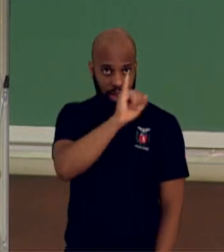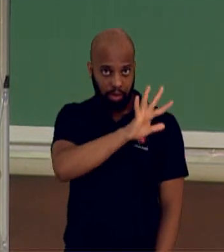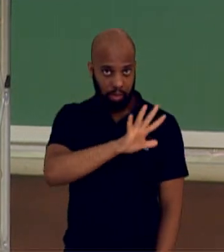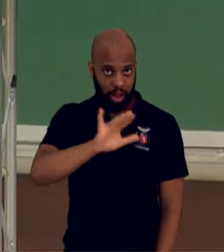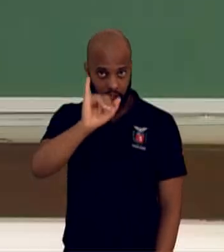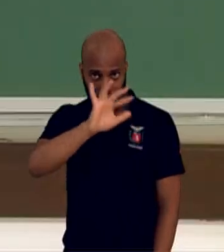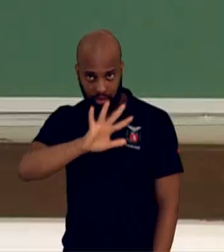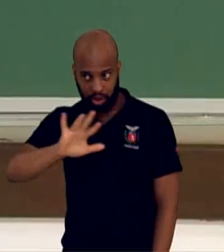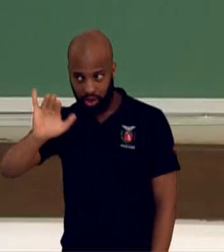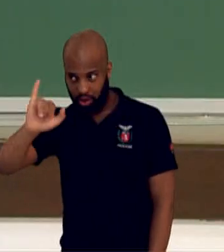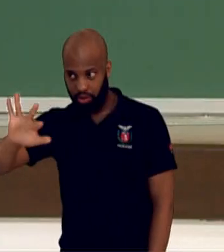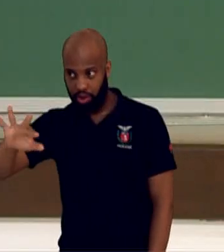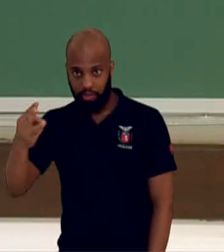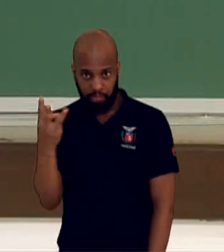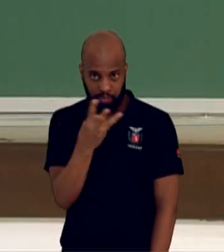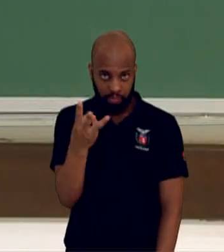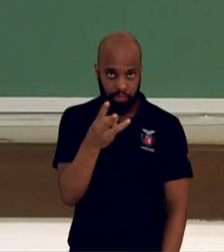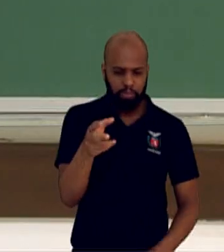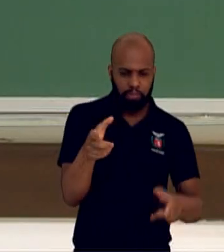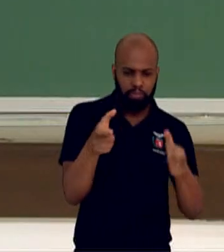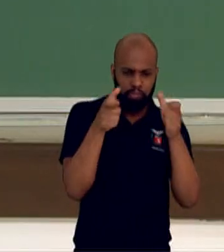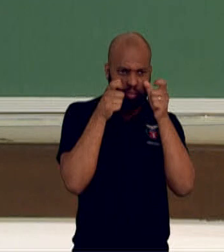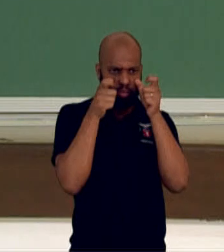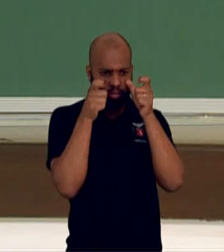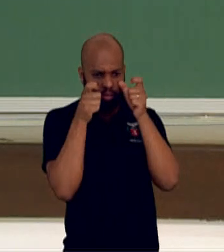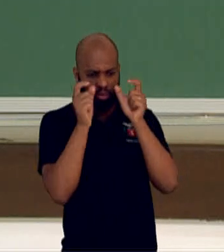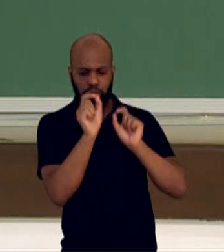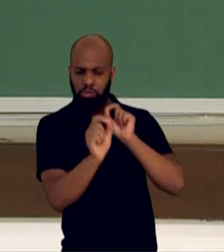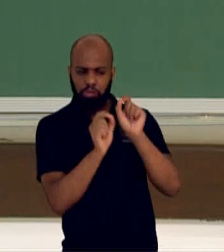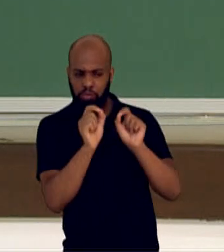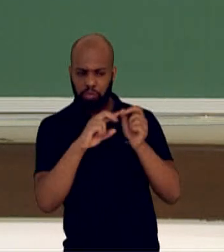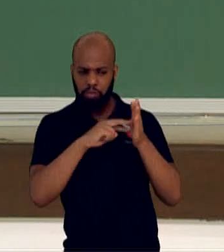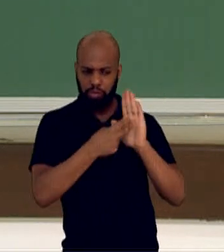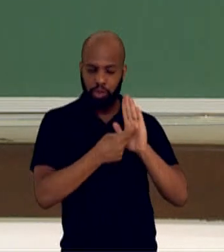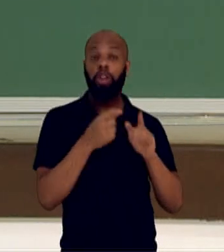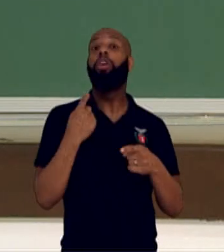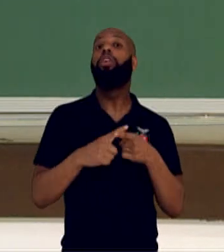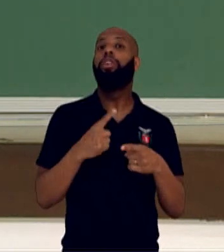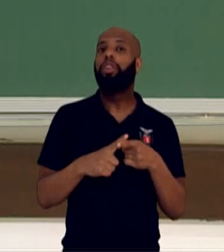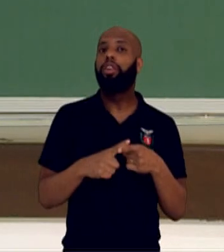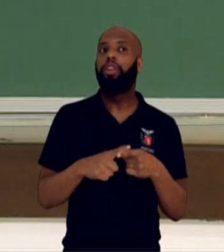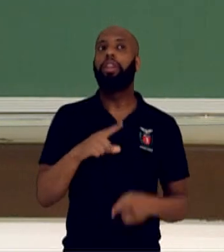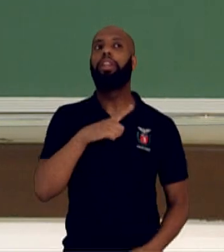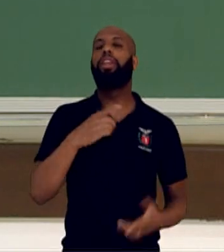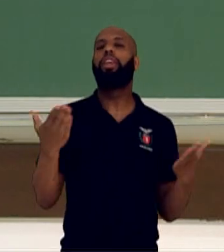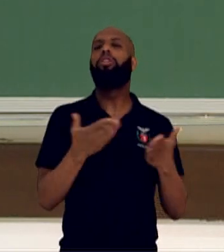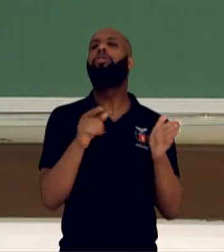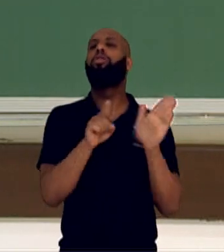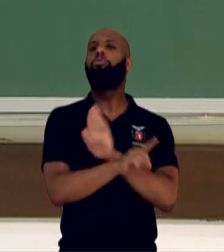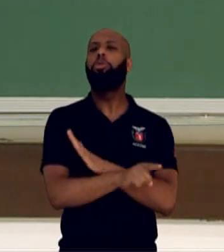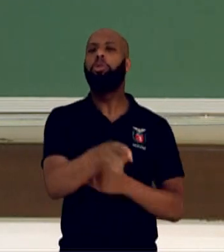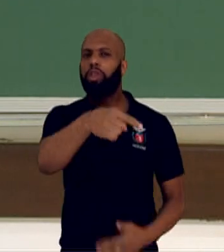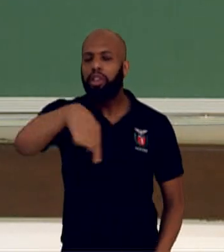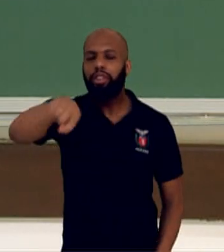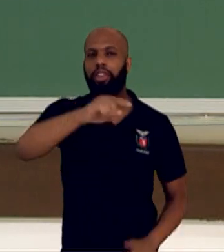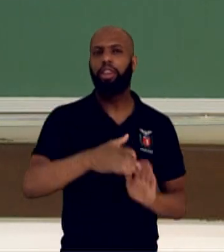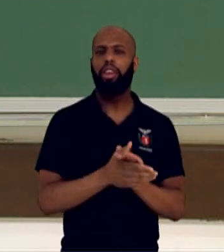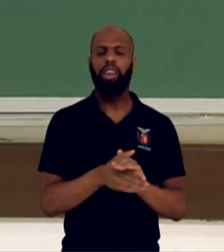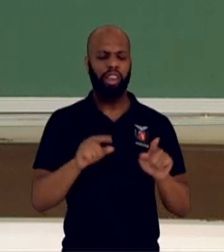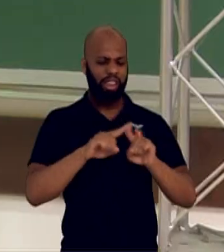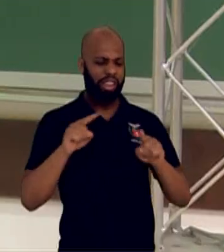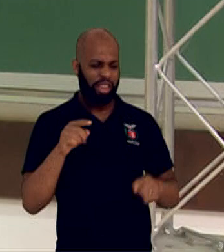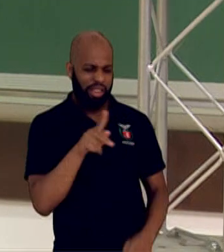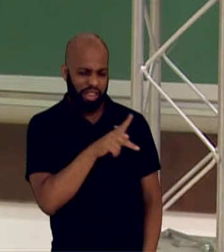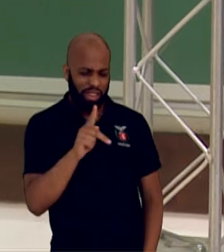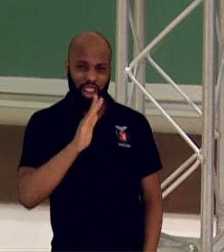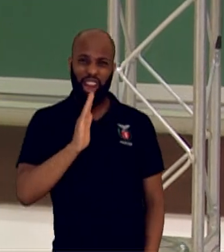imagens? Prestaram bem atenção no que elas estão me mostrando? Sabe por quê? Porque eu tenho uma perguntinha para vocês. Mas,